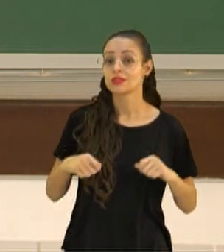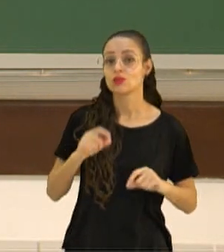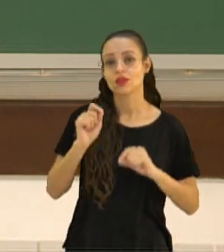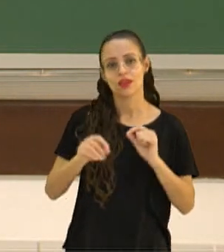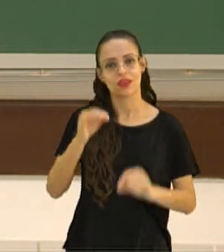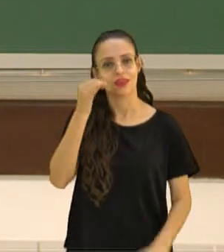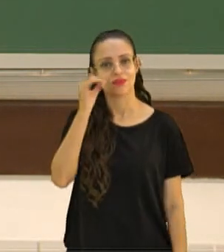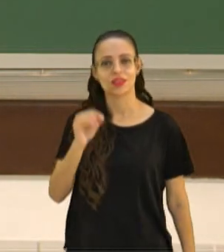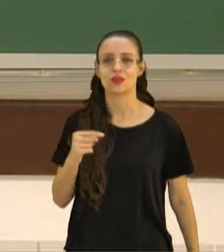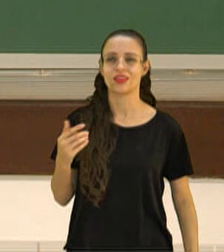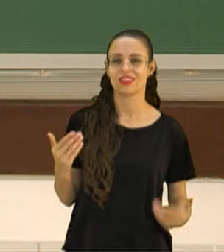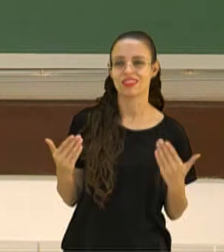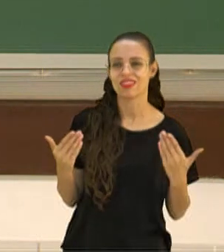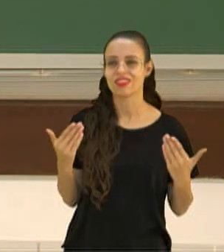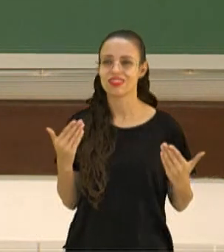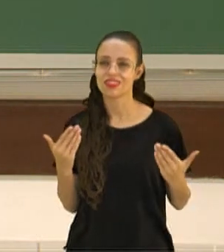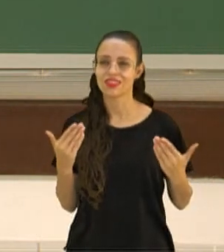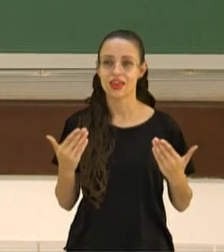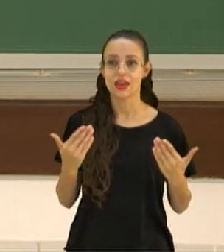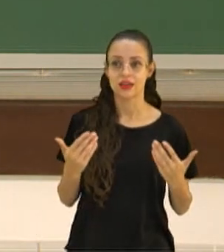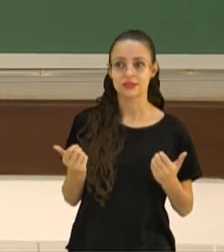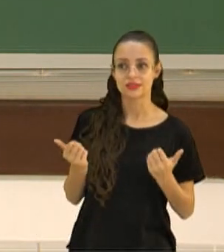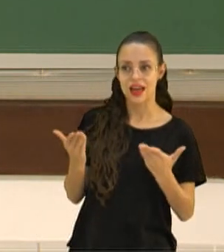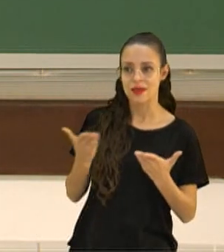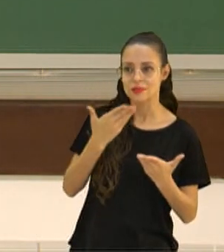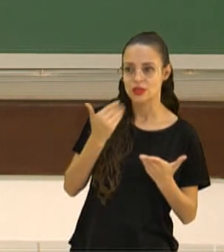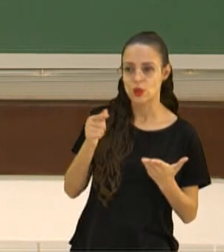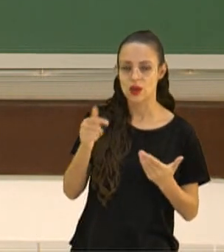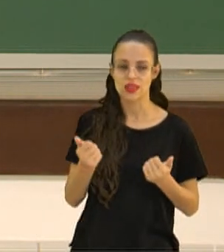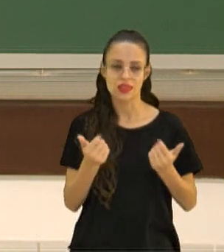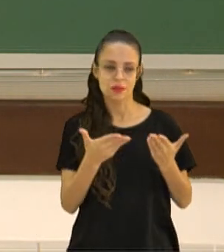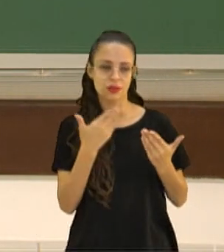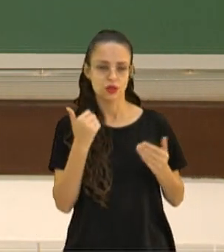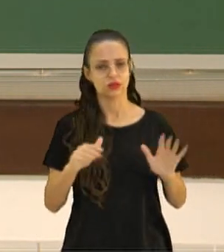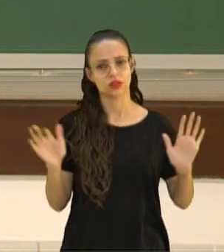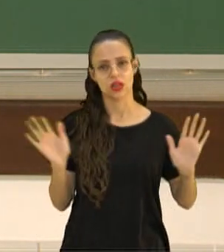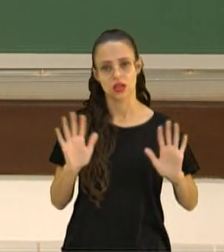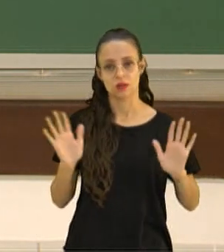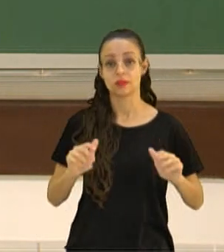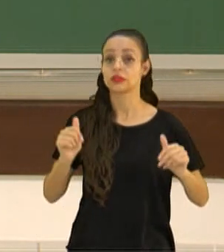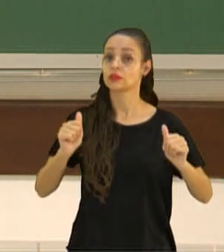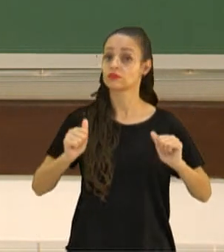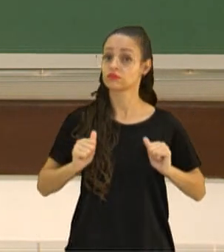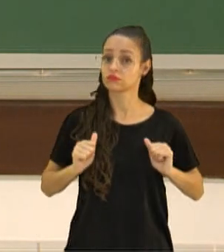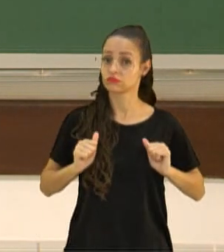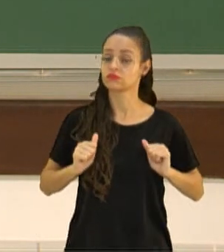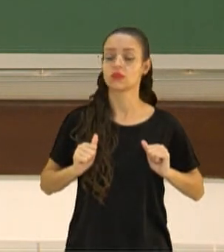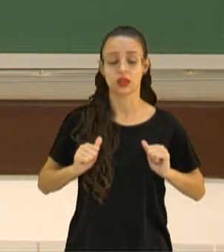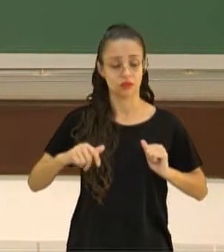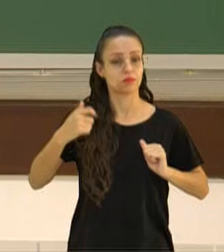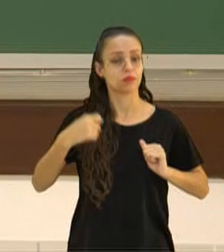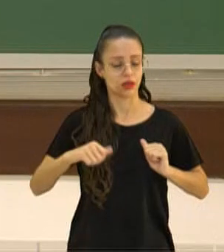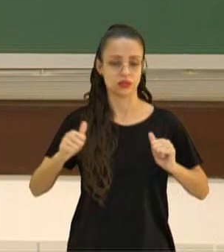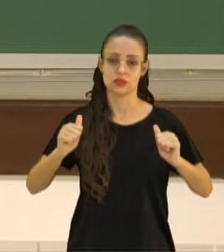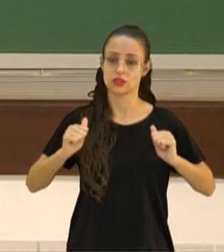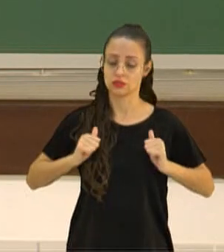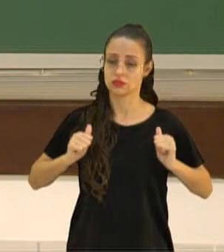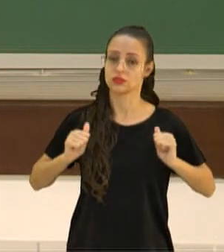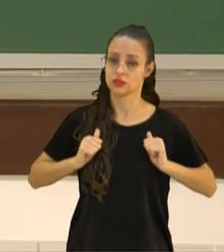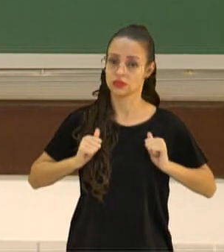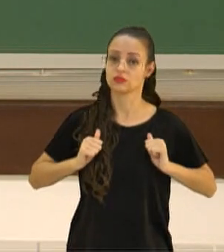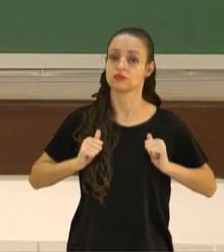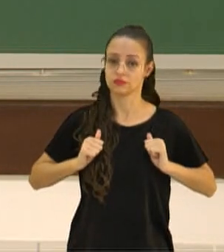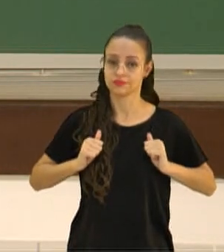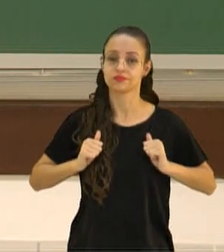a arbitrariedade, né? Ele não pode estar privilegiando nenhum jogador em detrimento a outros, né? Então ele precisa ser isento, né? Ele precisa